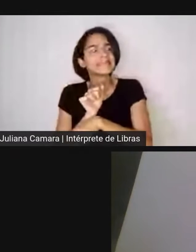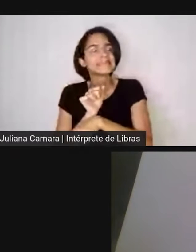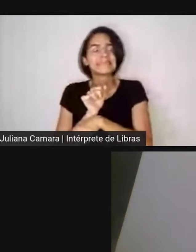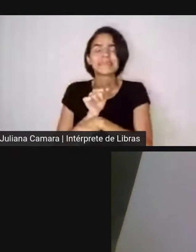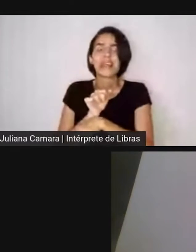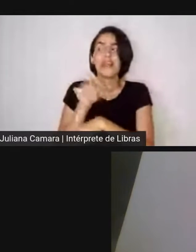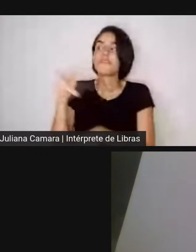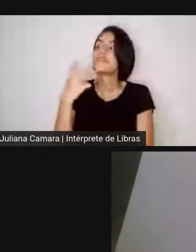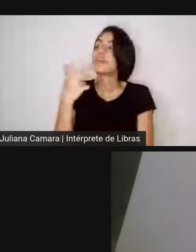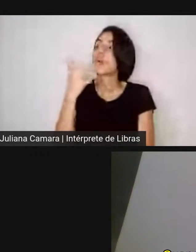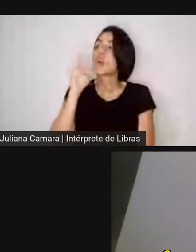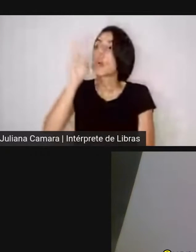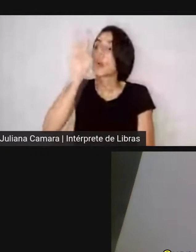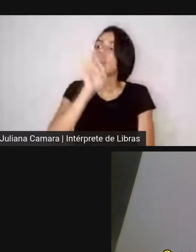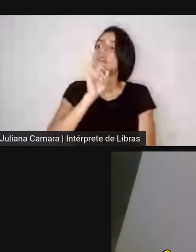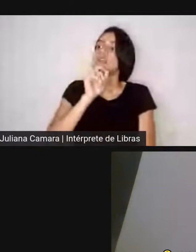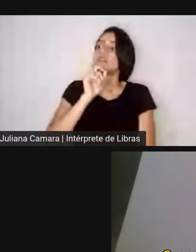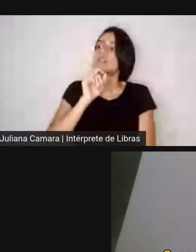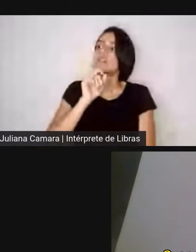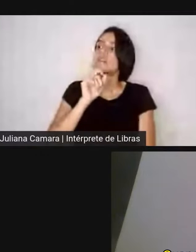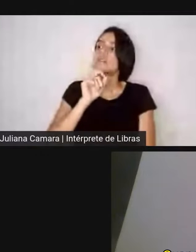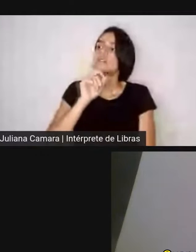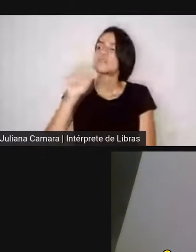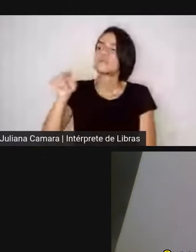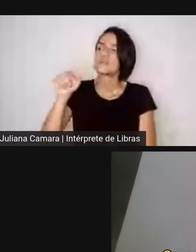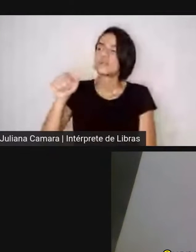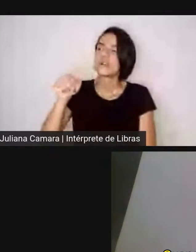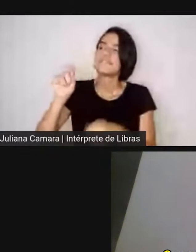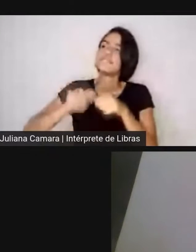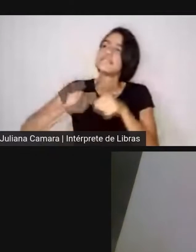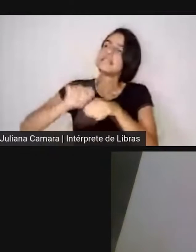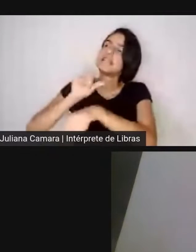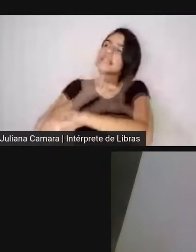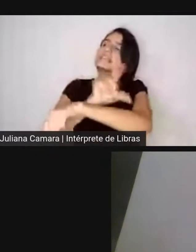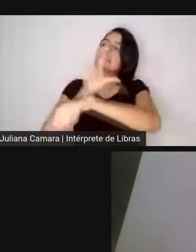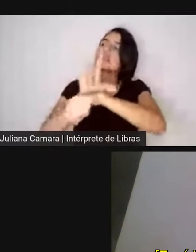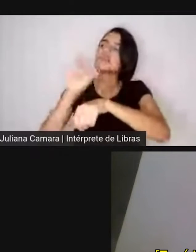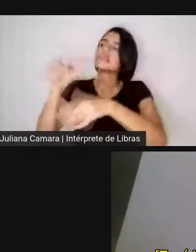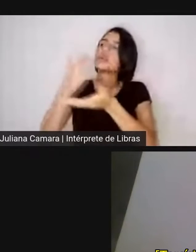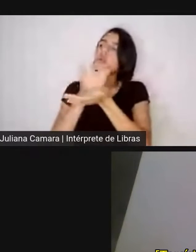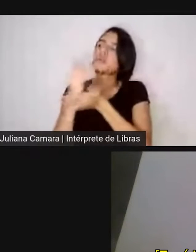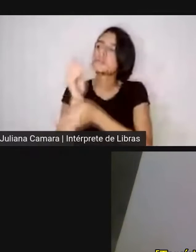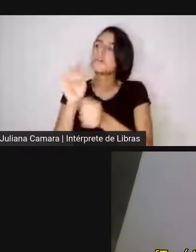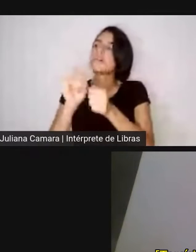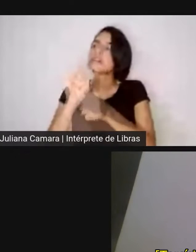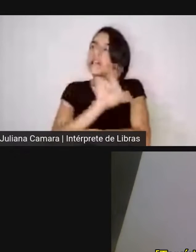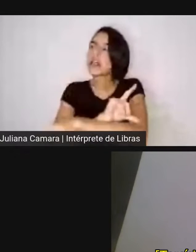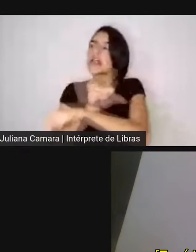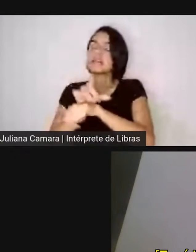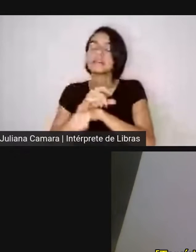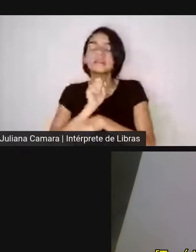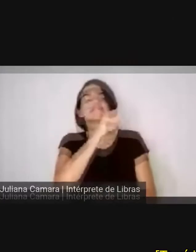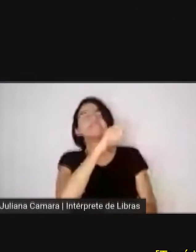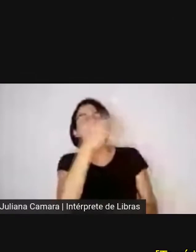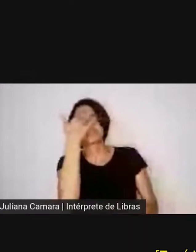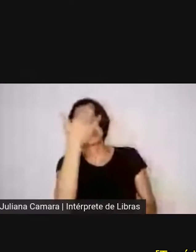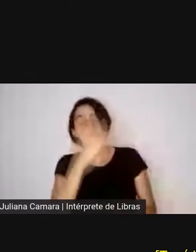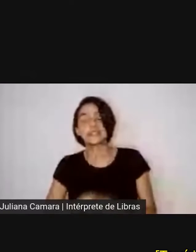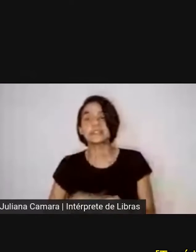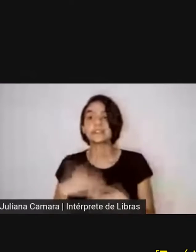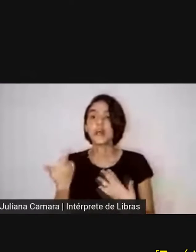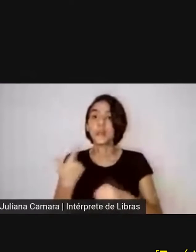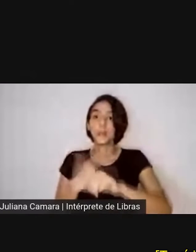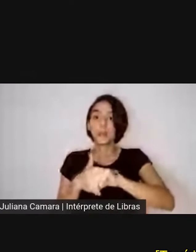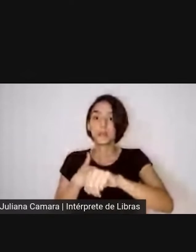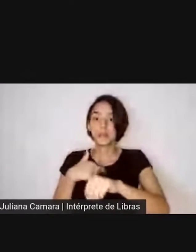você estava fazendo licenciatura, quando você começou a fazer licenciatura. E na faculdade, apesar de